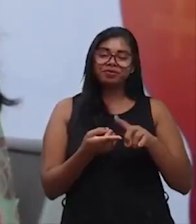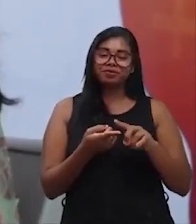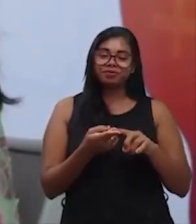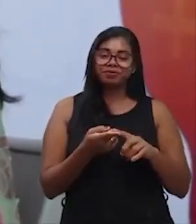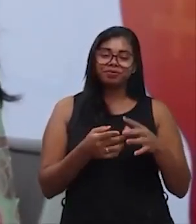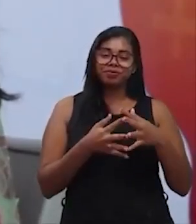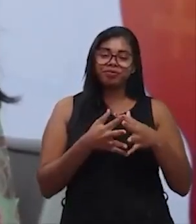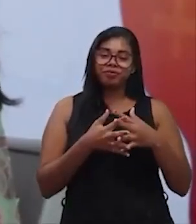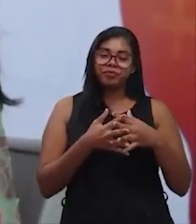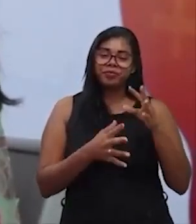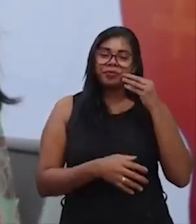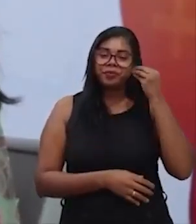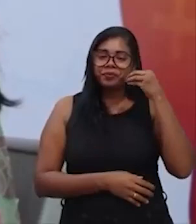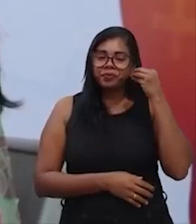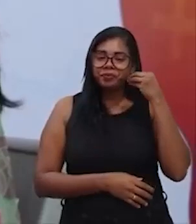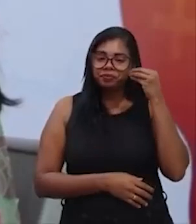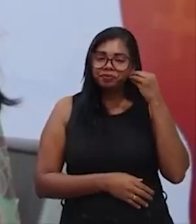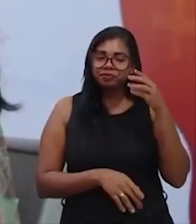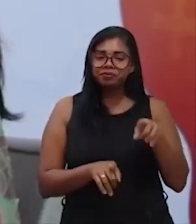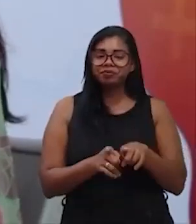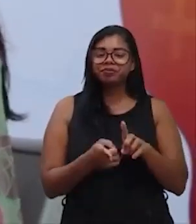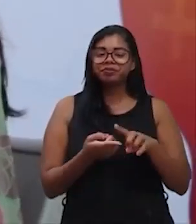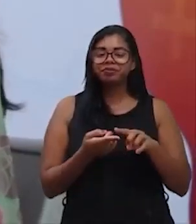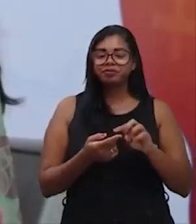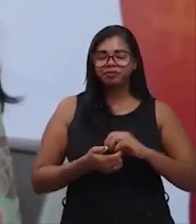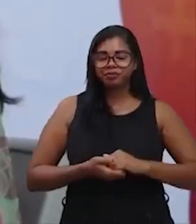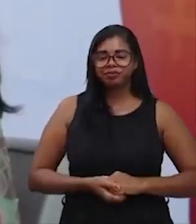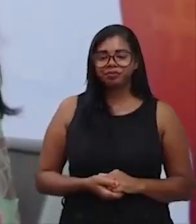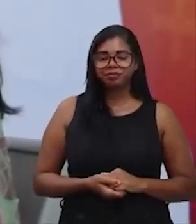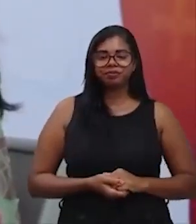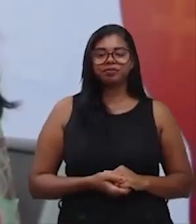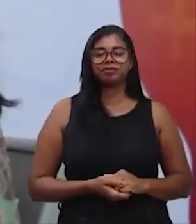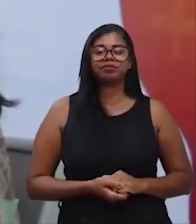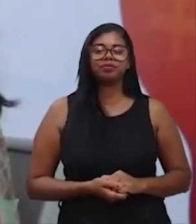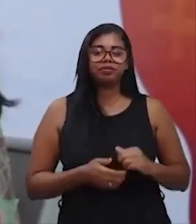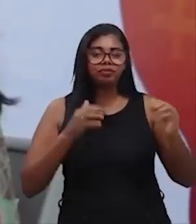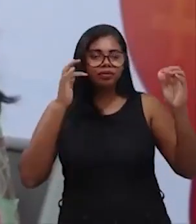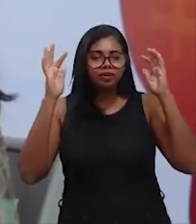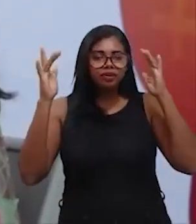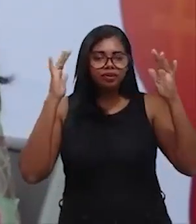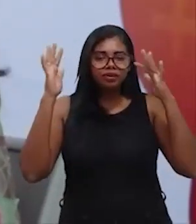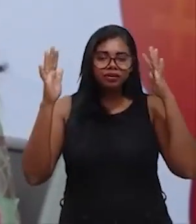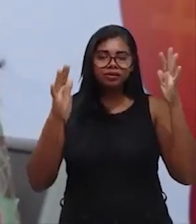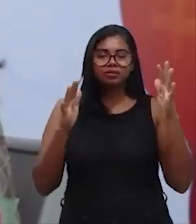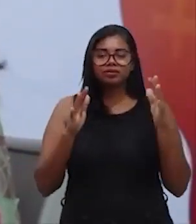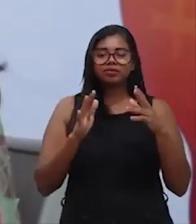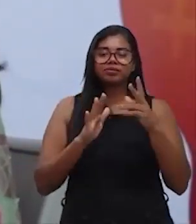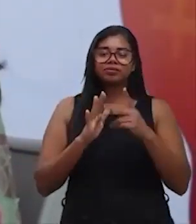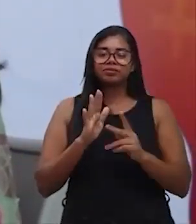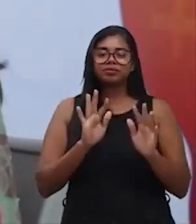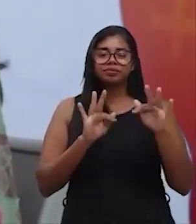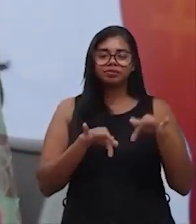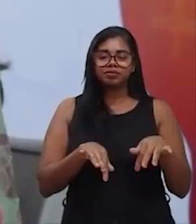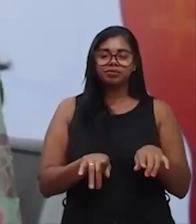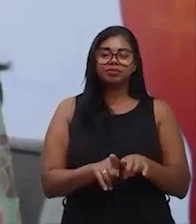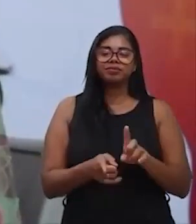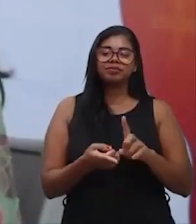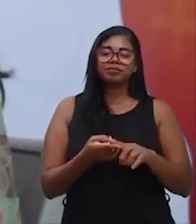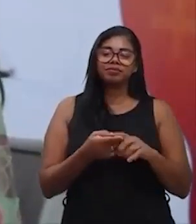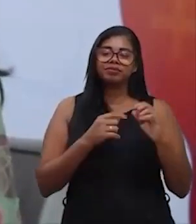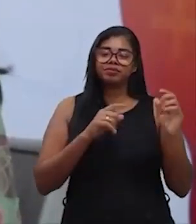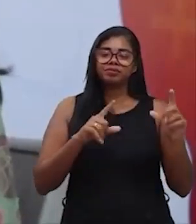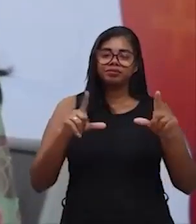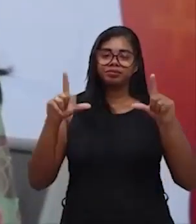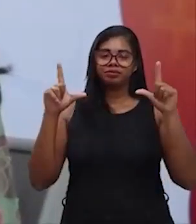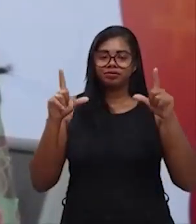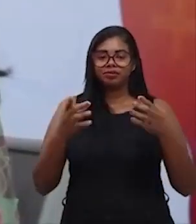uma das barreiras para a experimentação é justamente isso, né? O que a gente imagina que vai ser o produto final. E porque a gente é bombardeado por